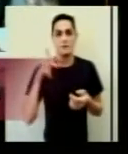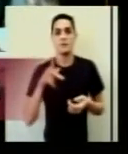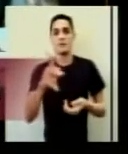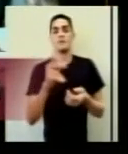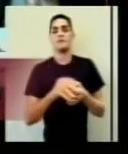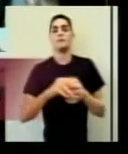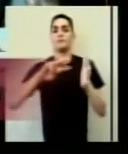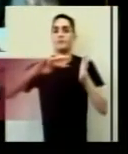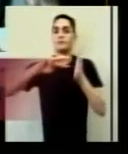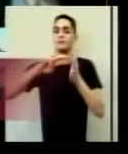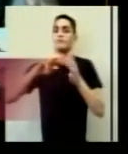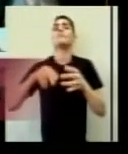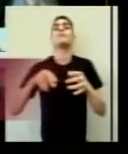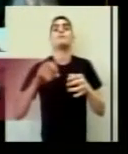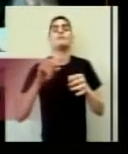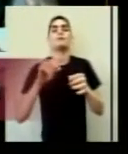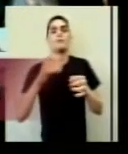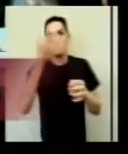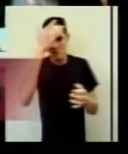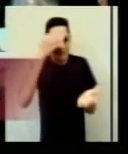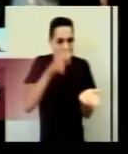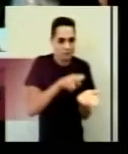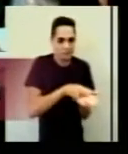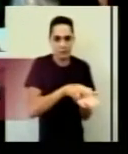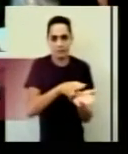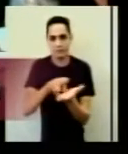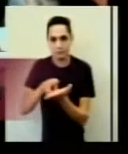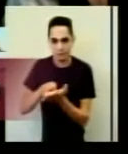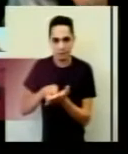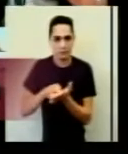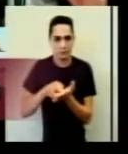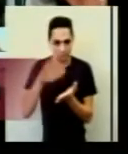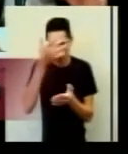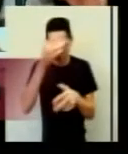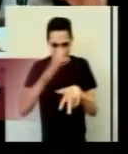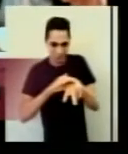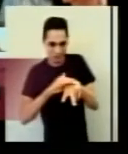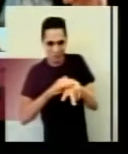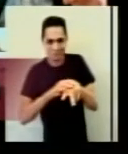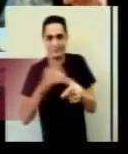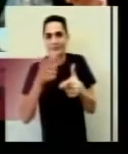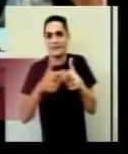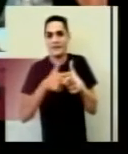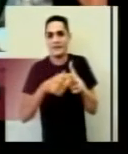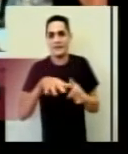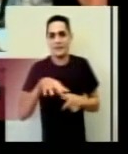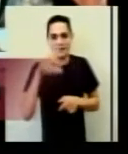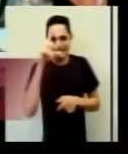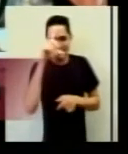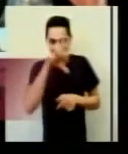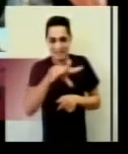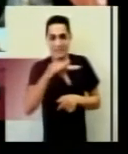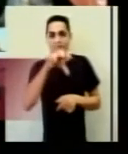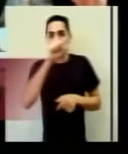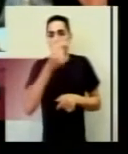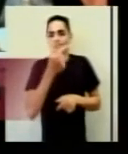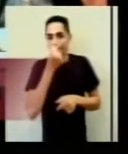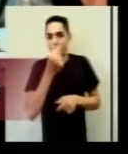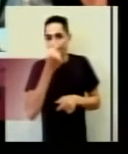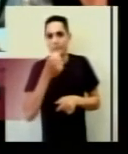refletindo aqui na frente. Lembrarmos sempre que internações